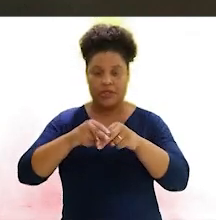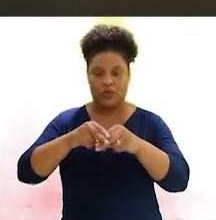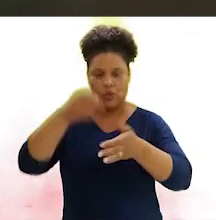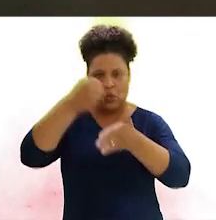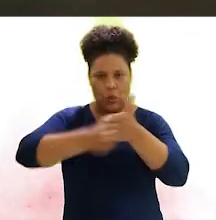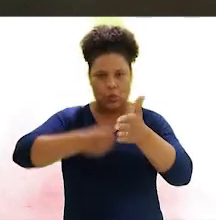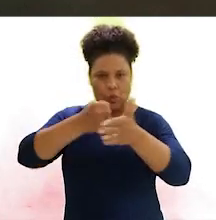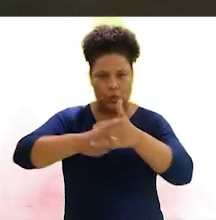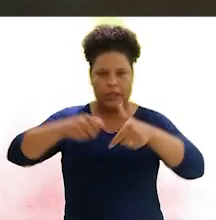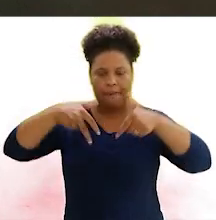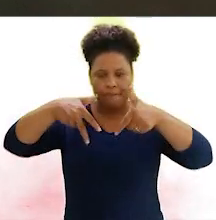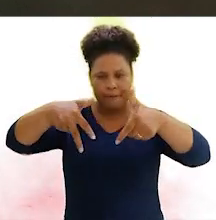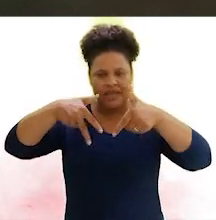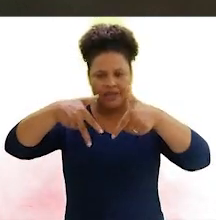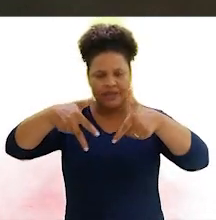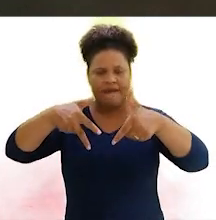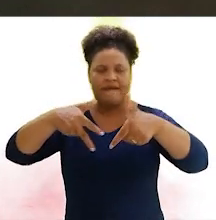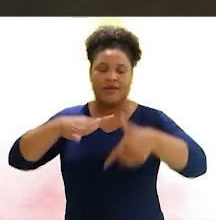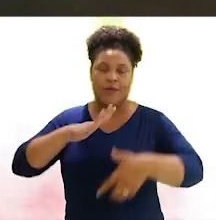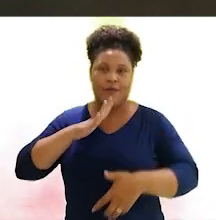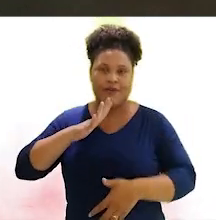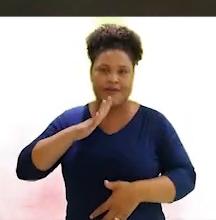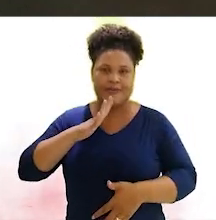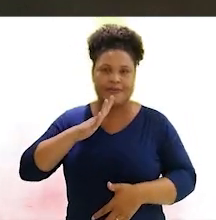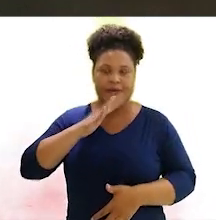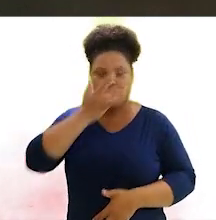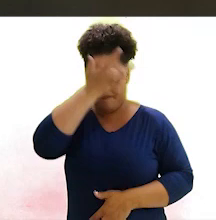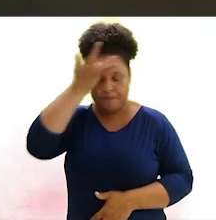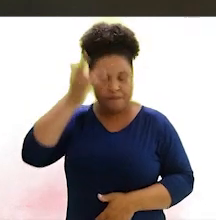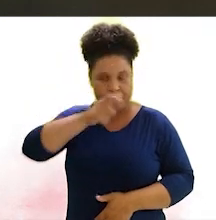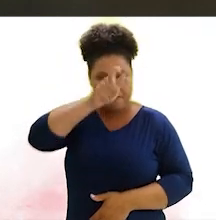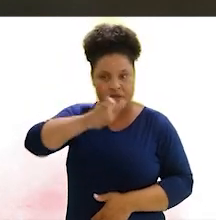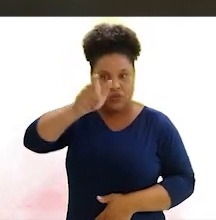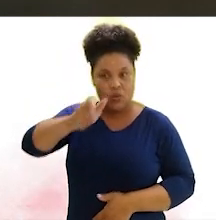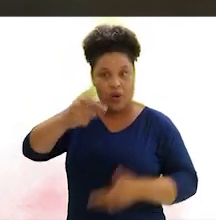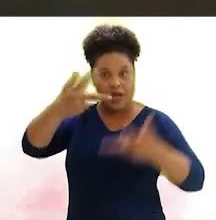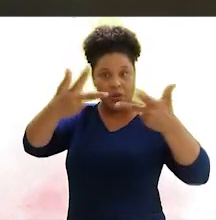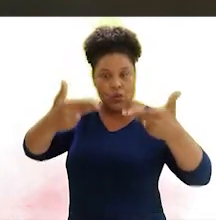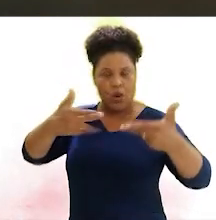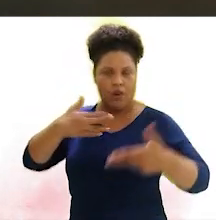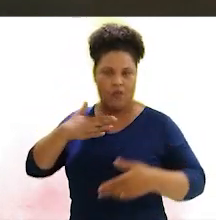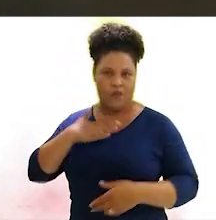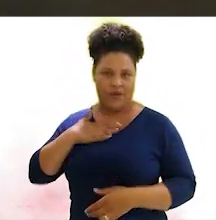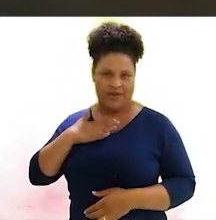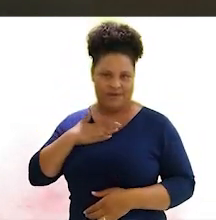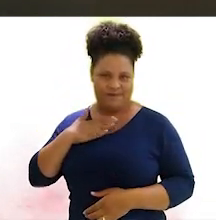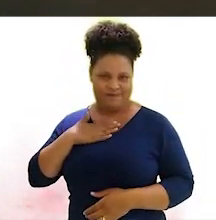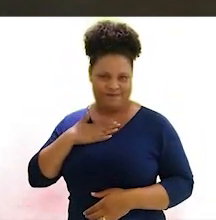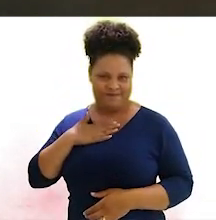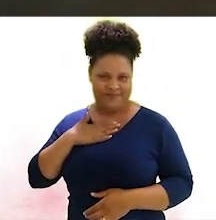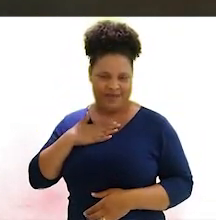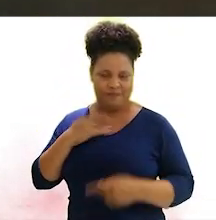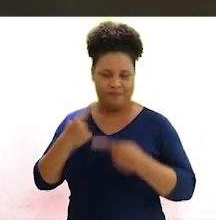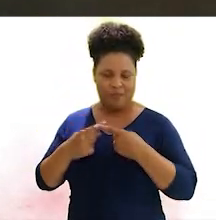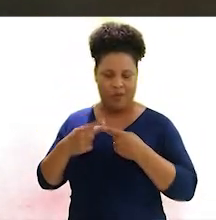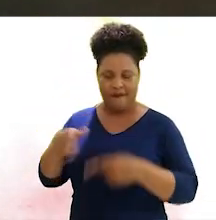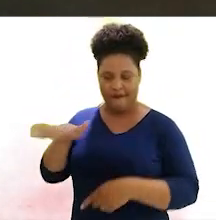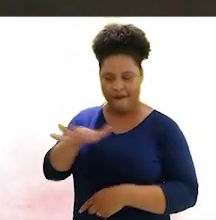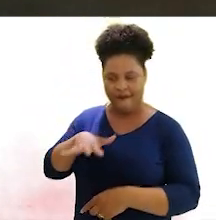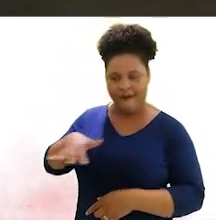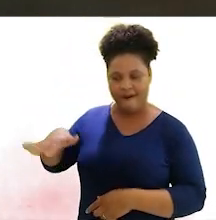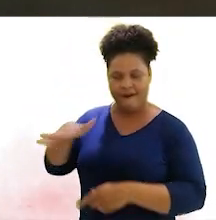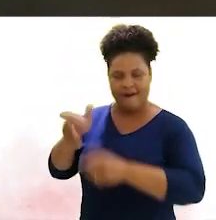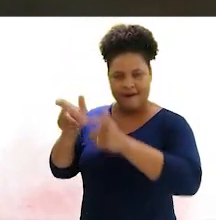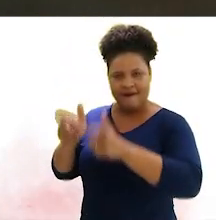primeiro conhecer pessoas como eu eu vim de um de um ambiente muito elitizado durante a minha infância minha